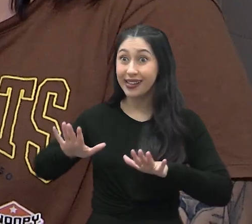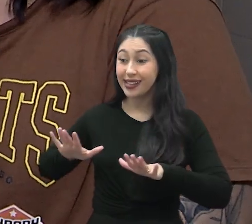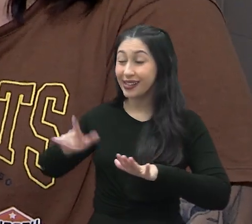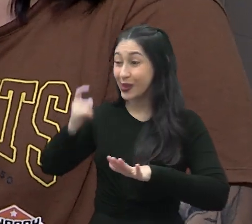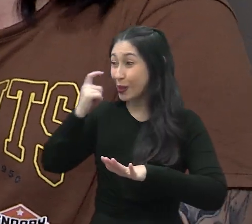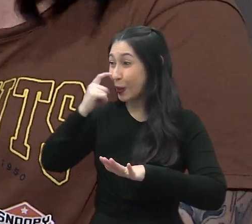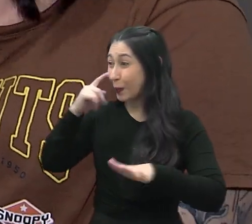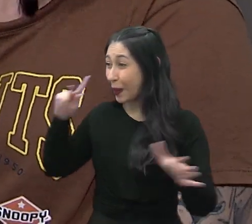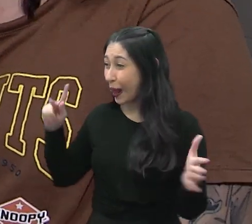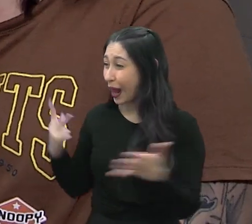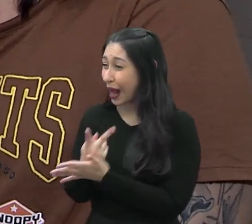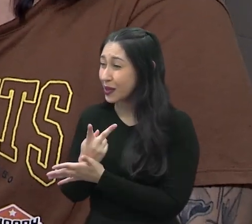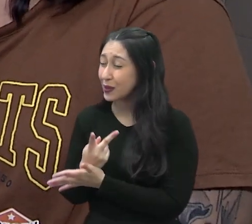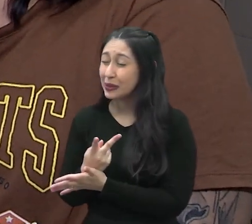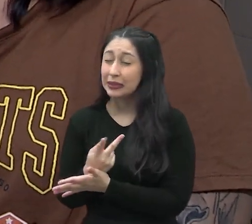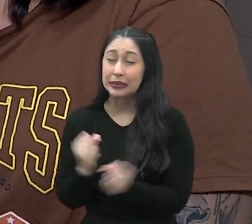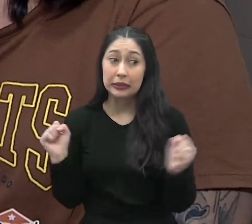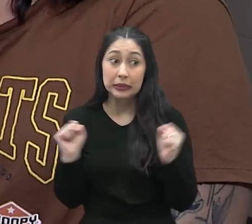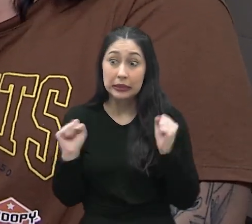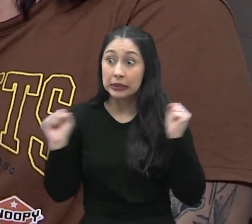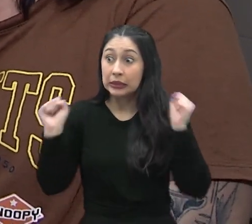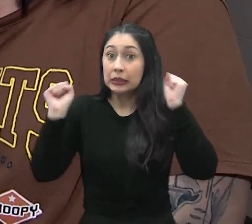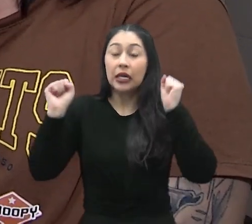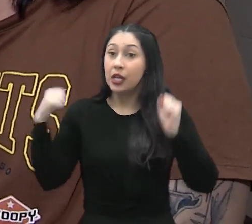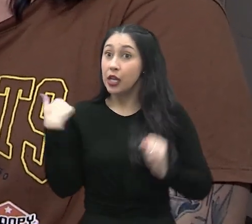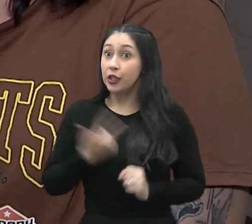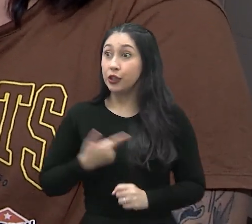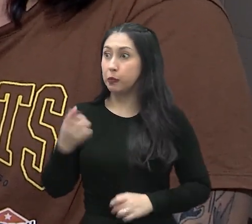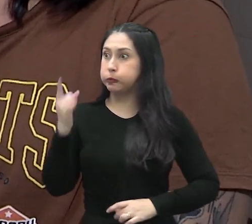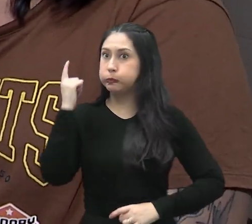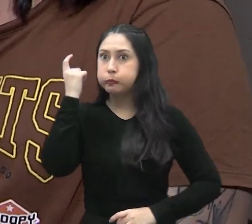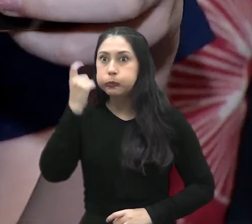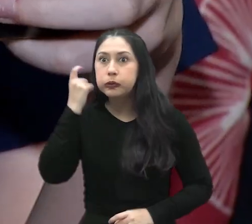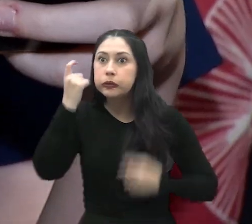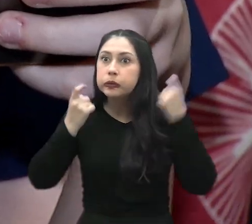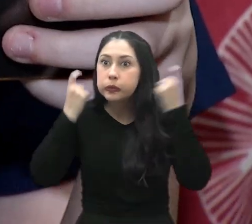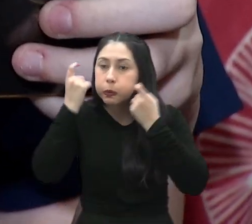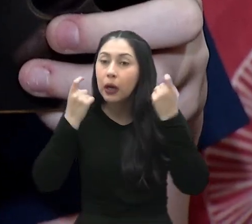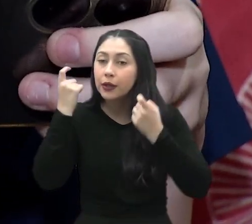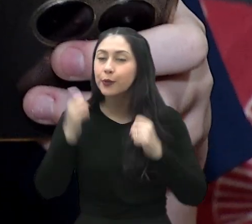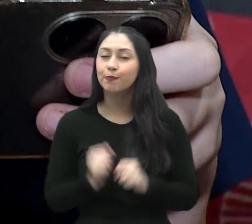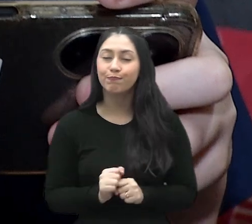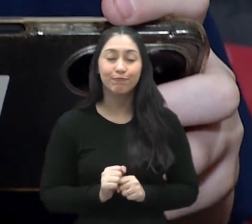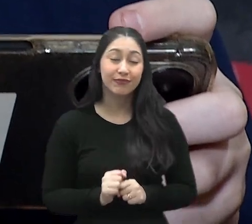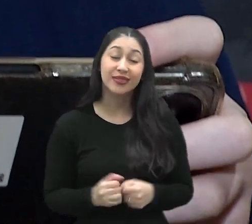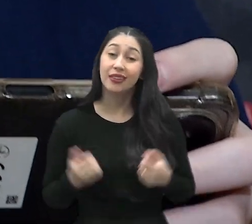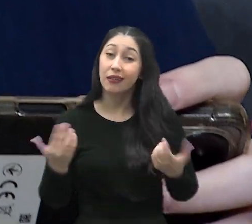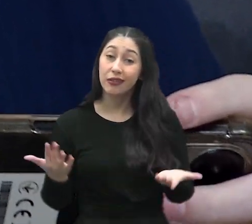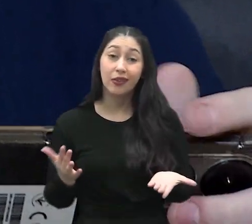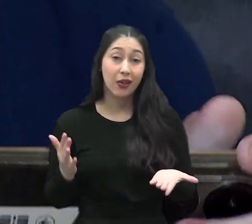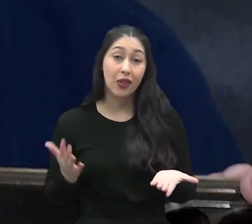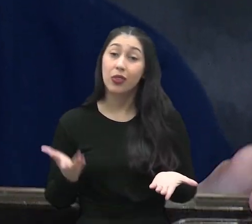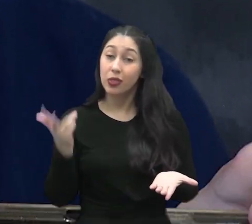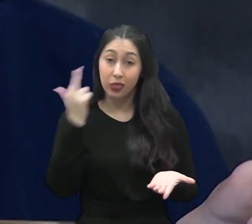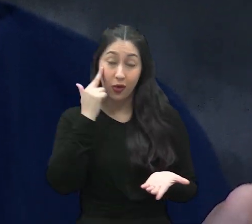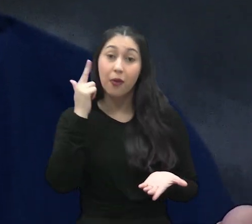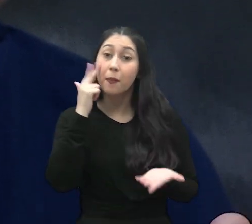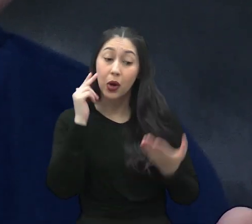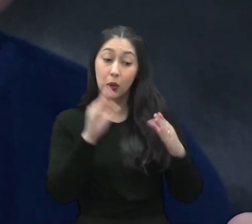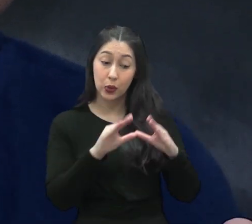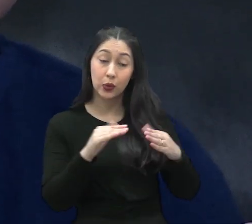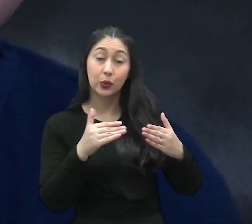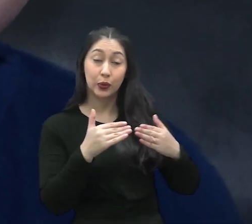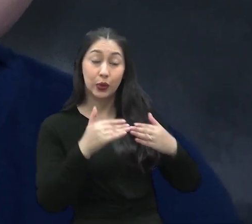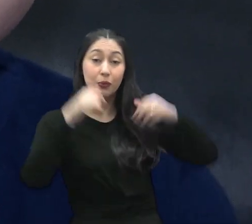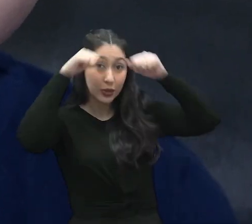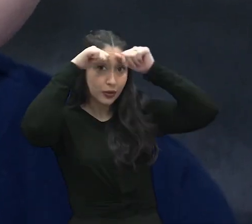o cookie não deu certo, e foi uma crise, aí todo mundo ficou apavorado. Reações como a do Miguel são comuns em pessoas com transtorno do